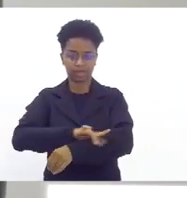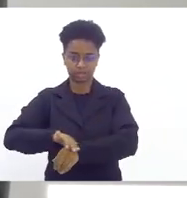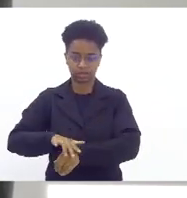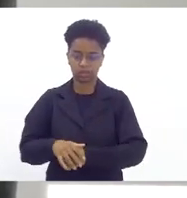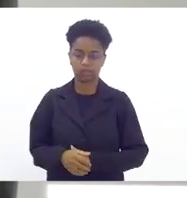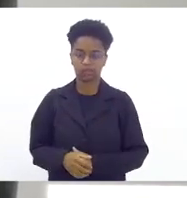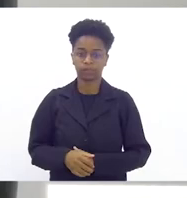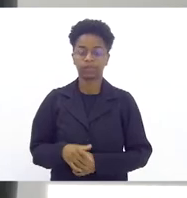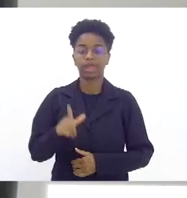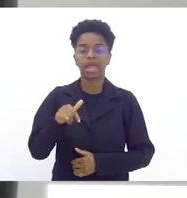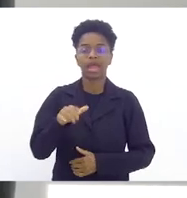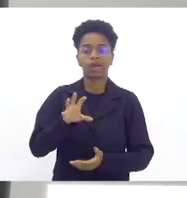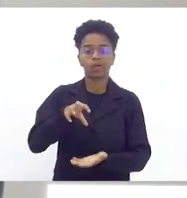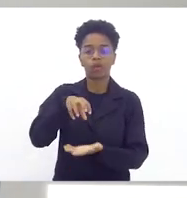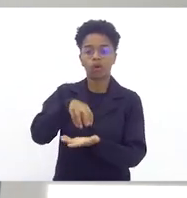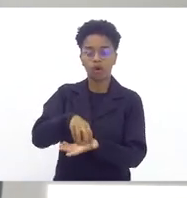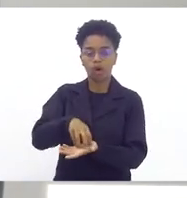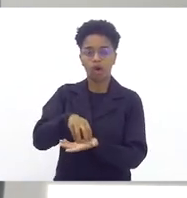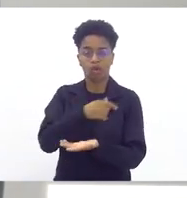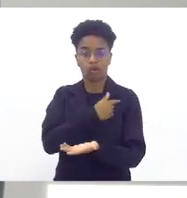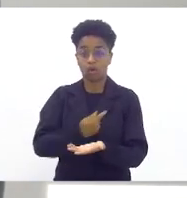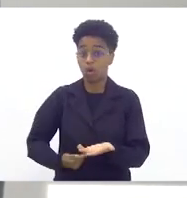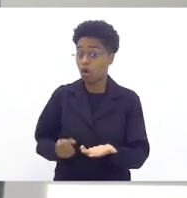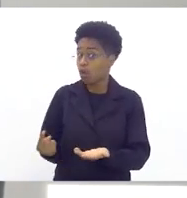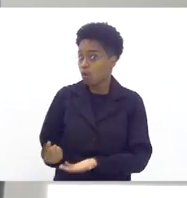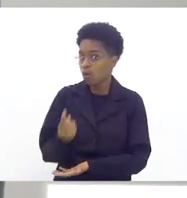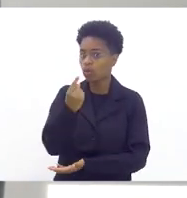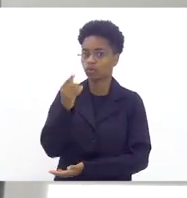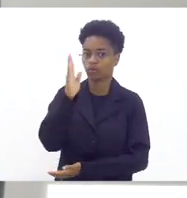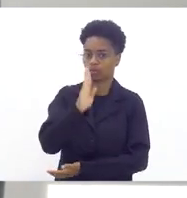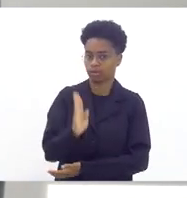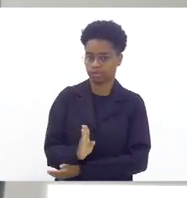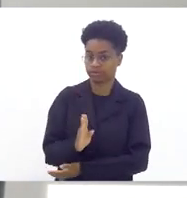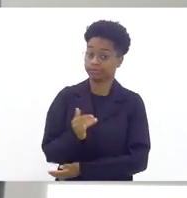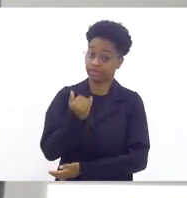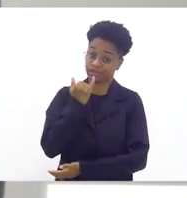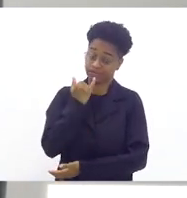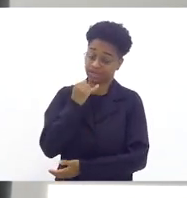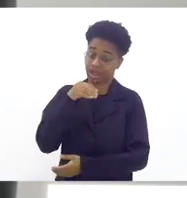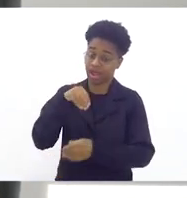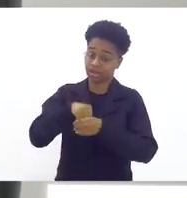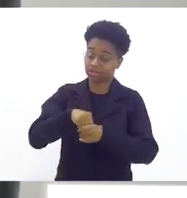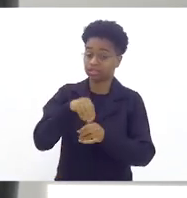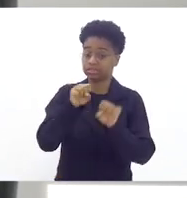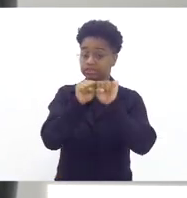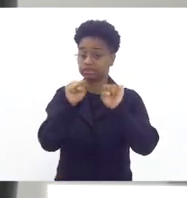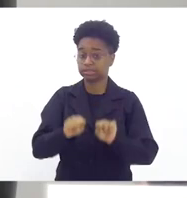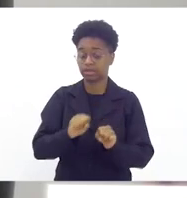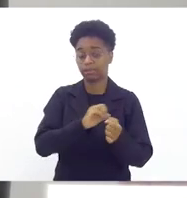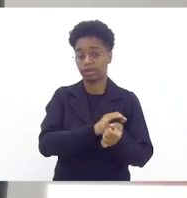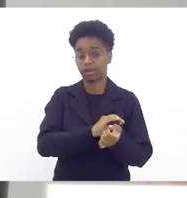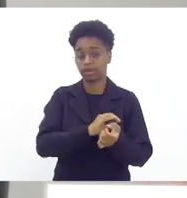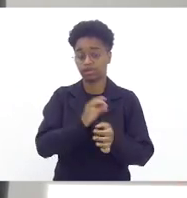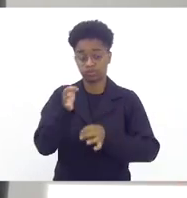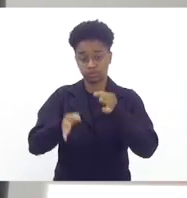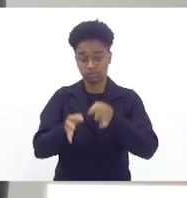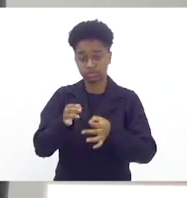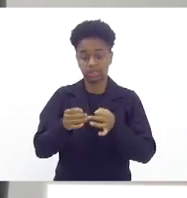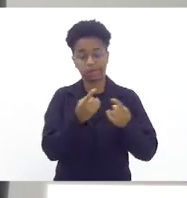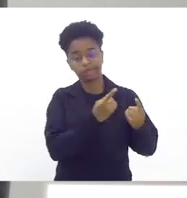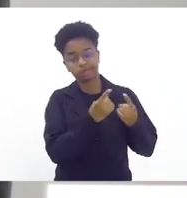órgão de governança único no Brasil, infelizmente, no sistema de justiça, para combater o racismo institucional.